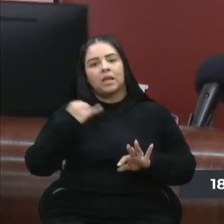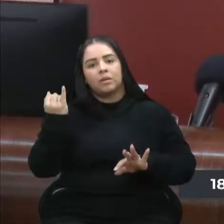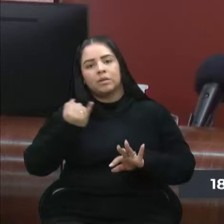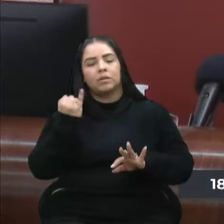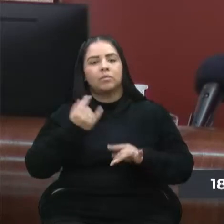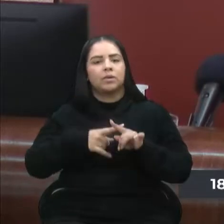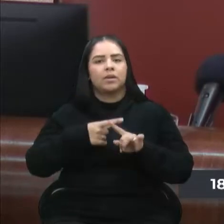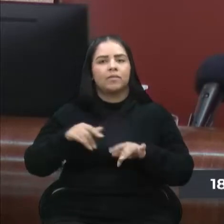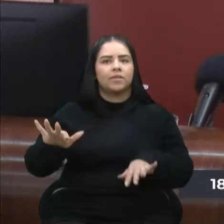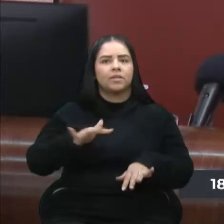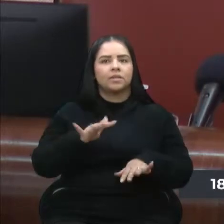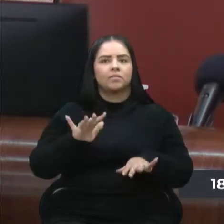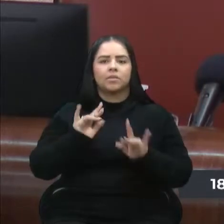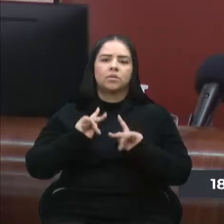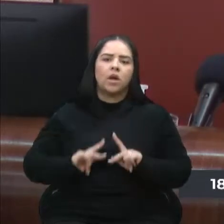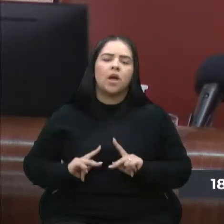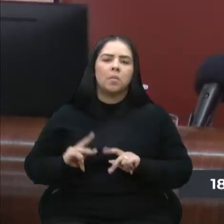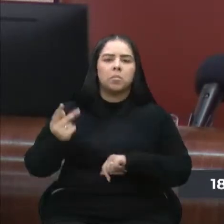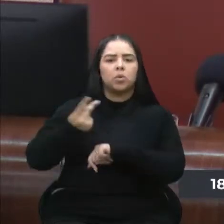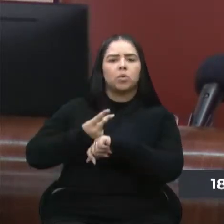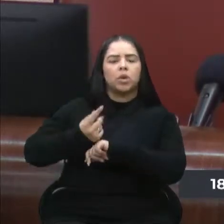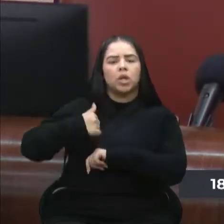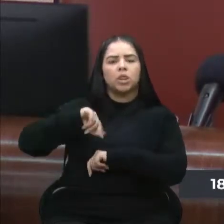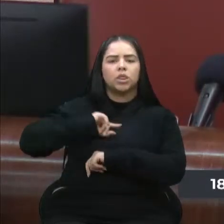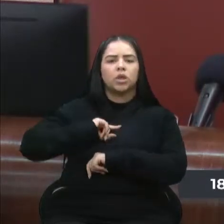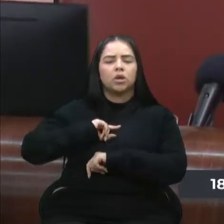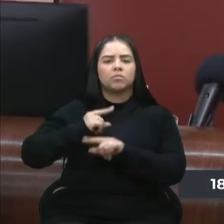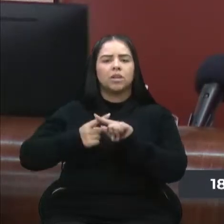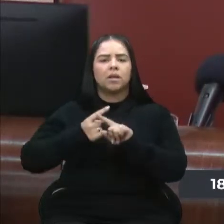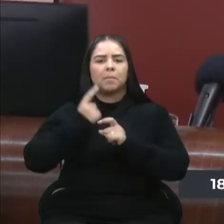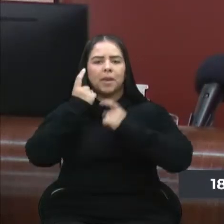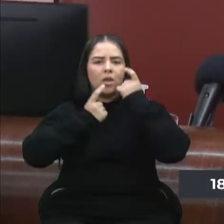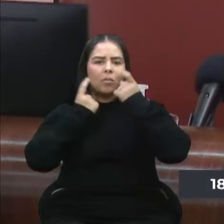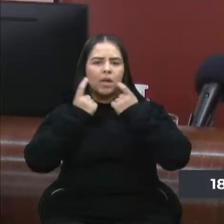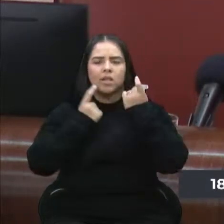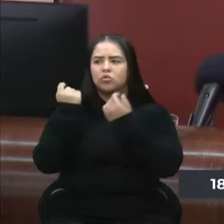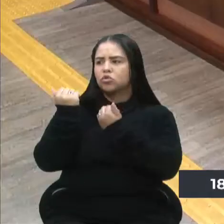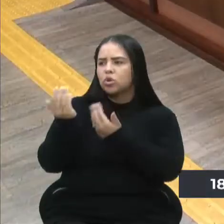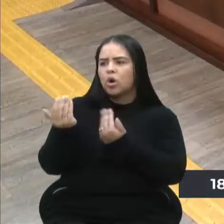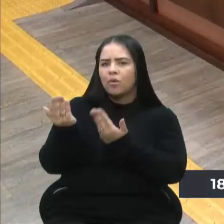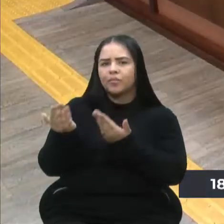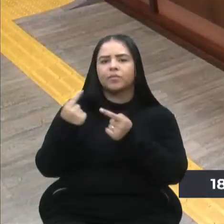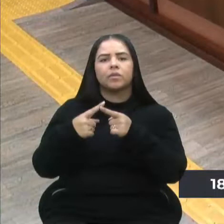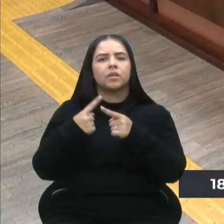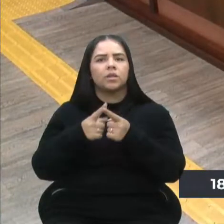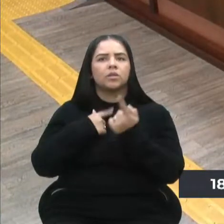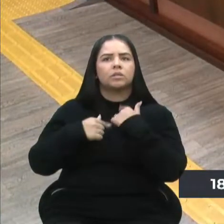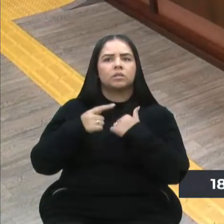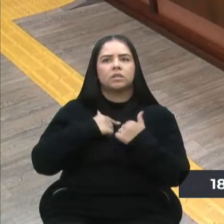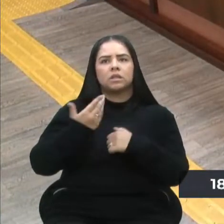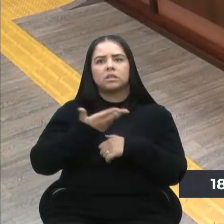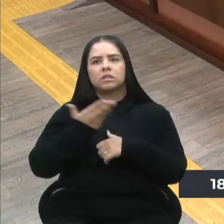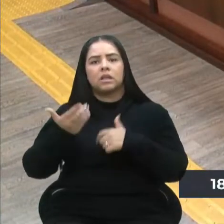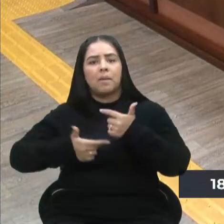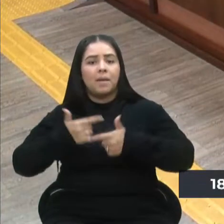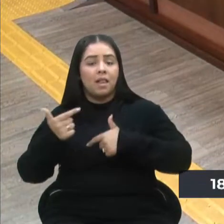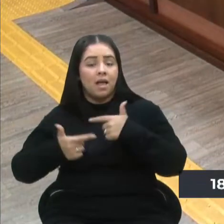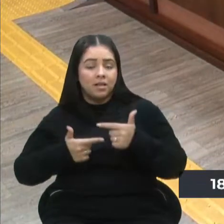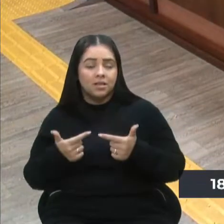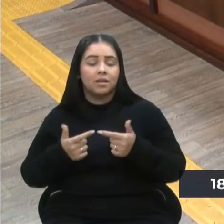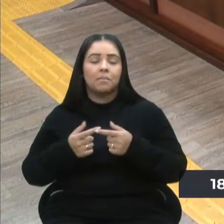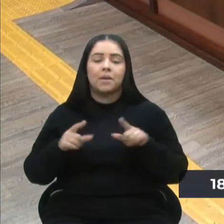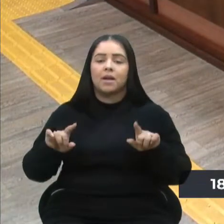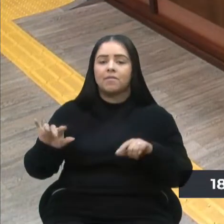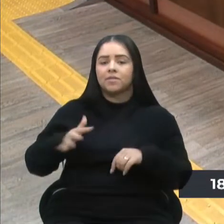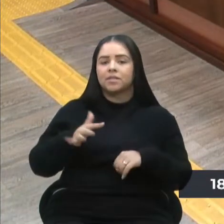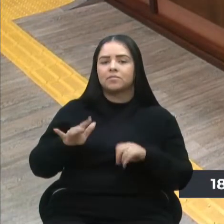Muitas vezes as pessoas nos procuram e dizem, estão preocupadas com os jovens que gostariam que trabalhassem, né? E aí muitas